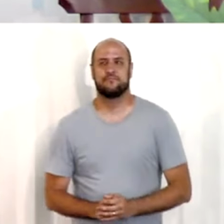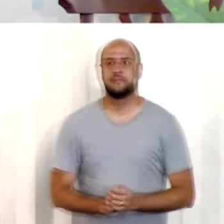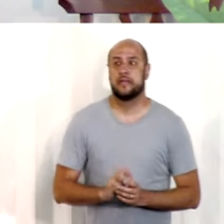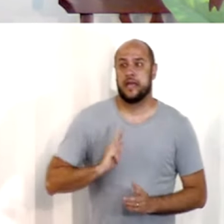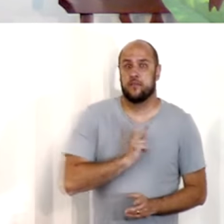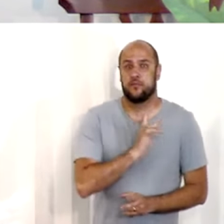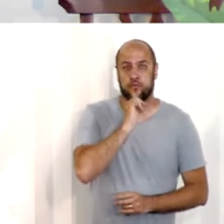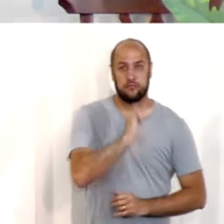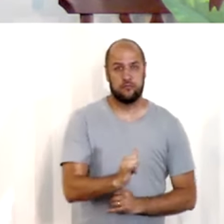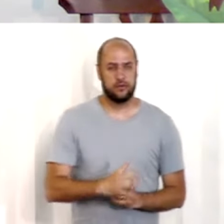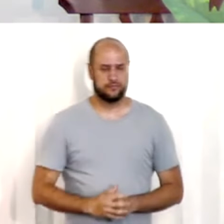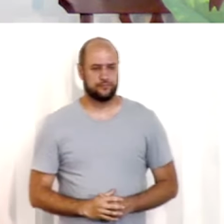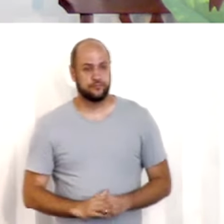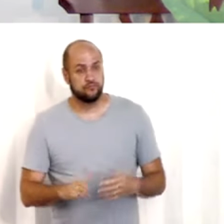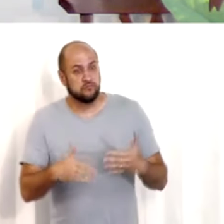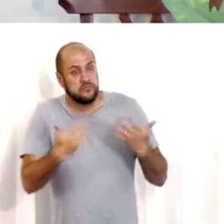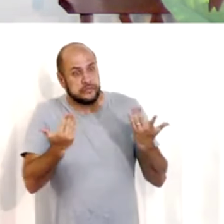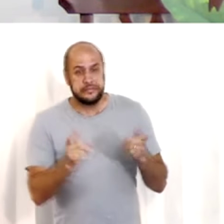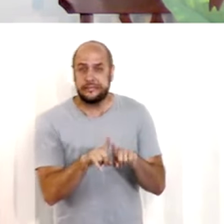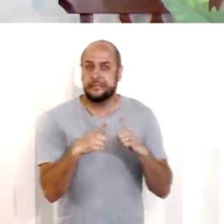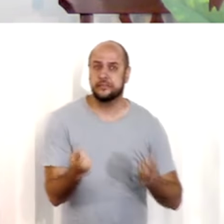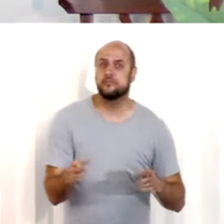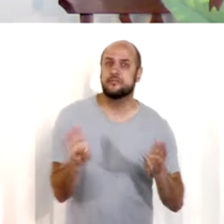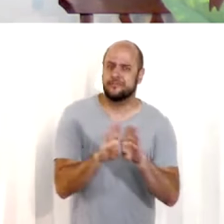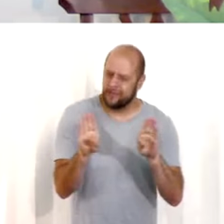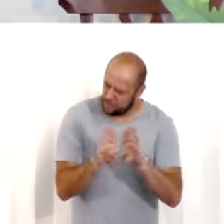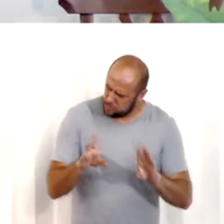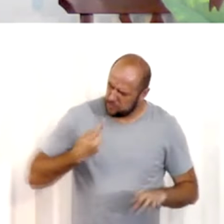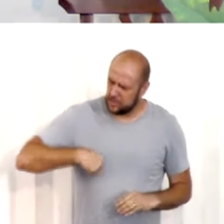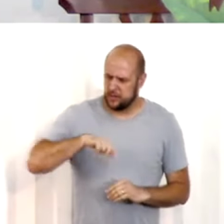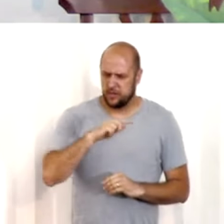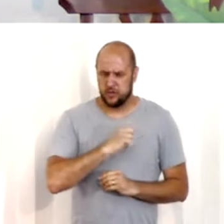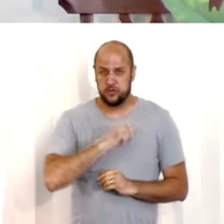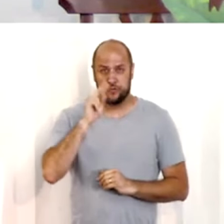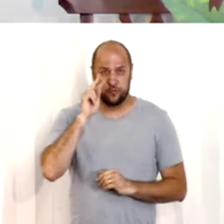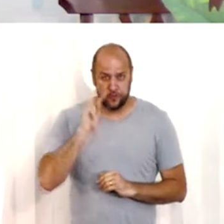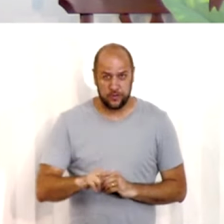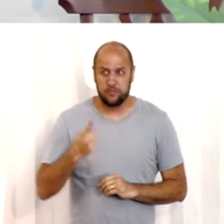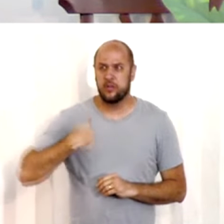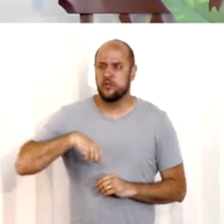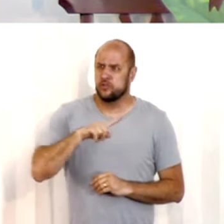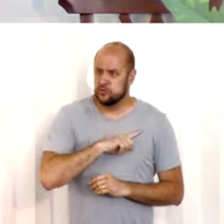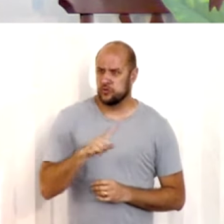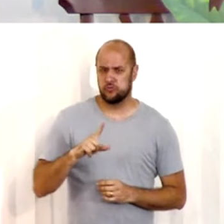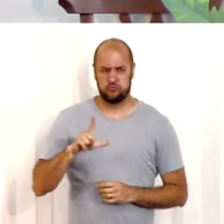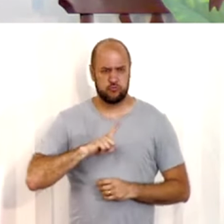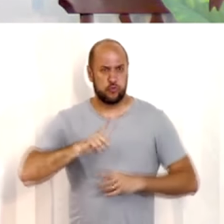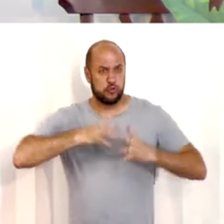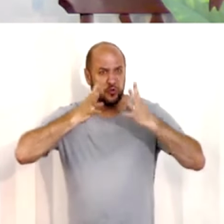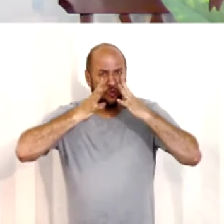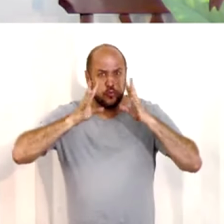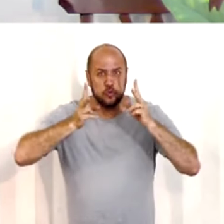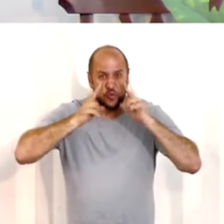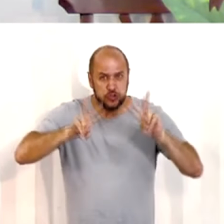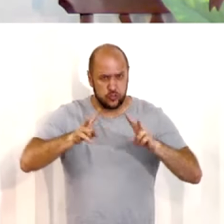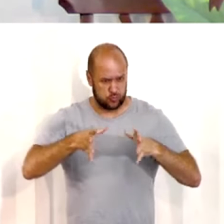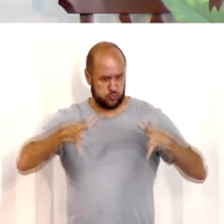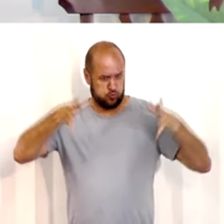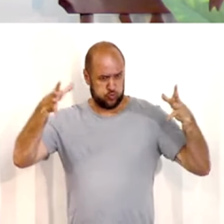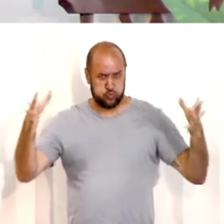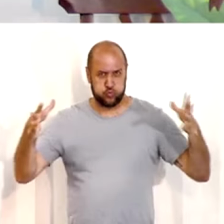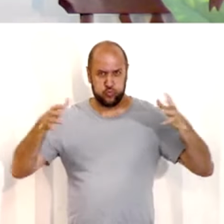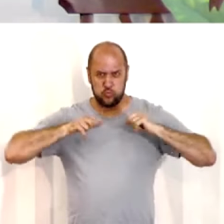olha, portanto, também nós, visto que temos a rodear-nos tão grande nuvem de testemunhas, e é fácil de